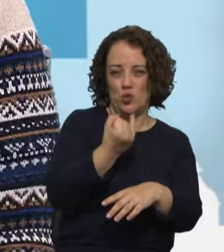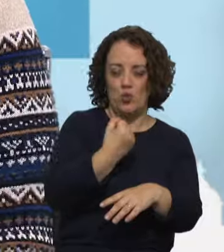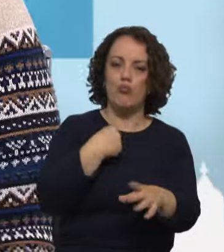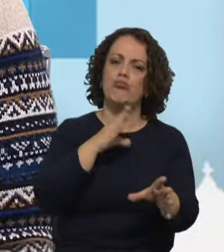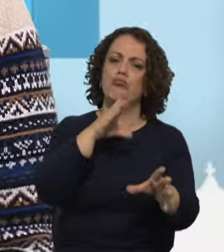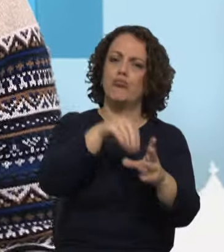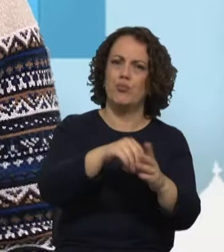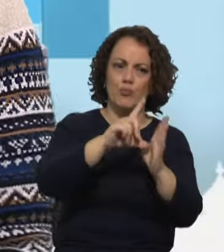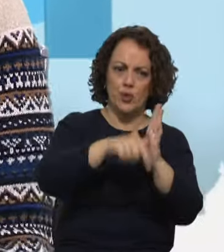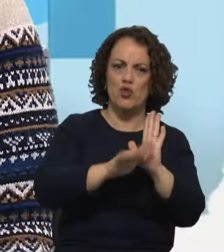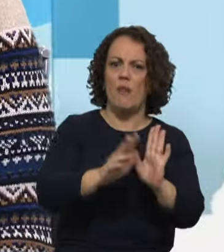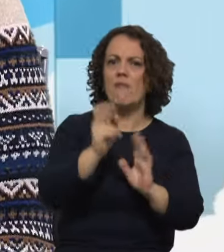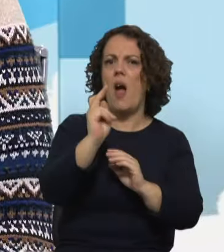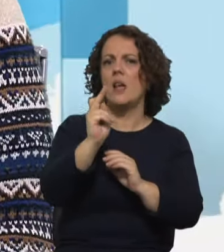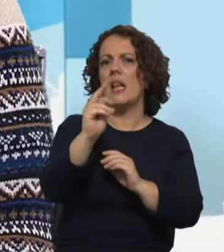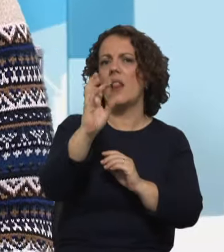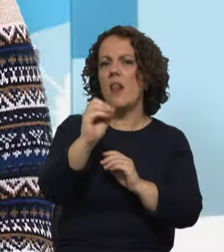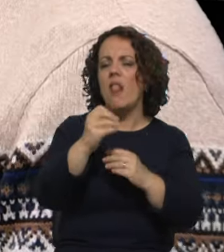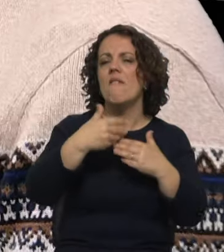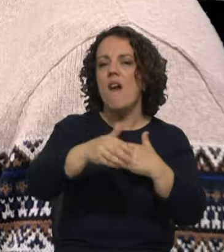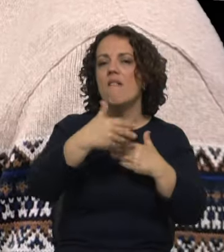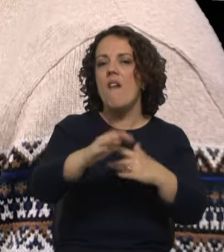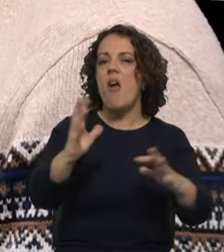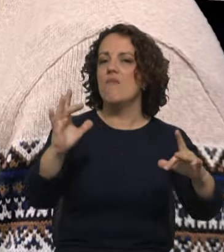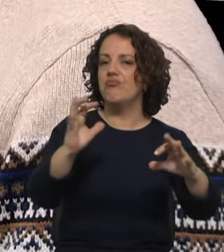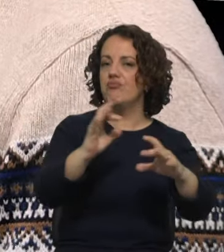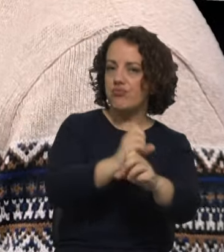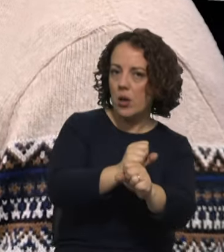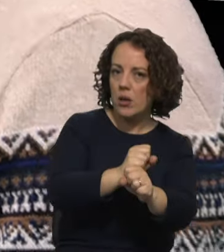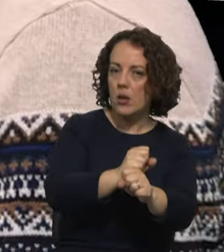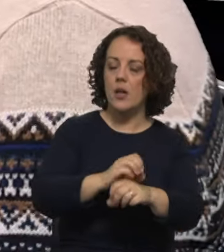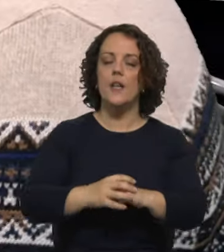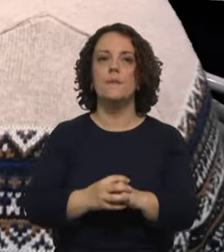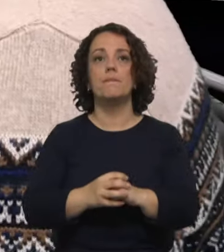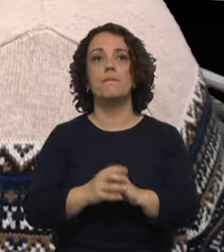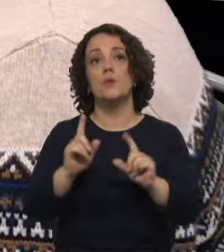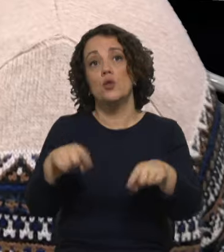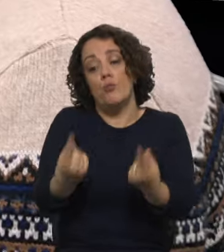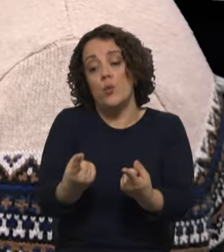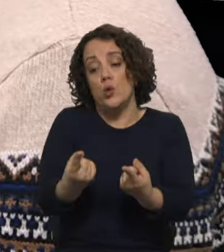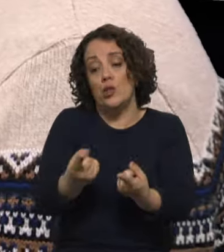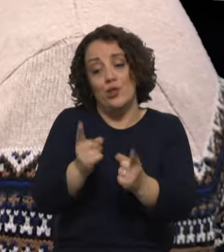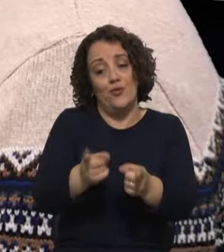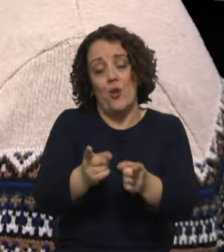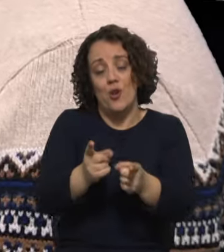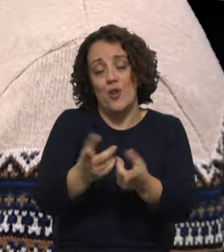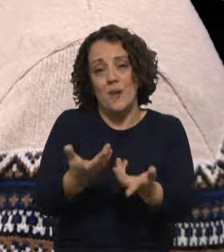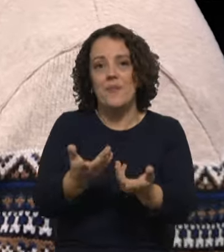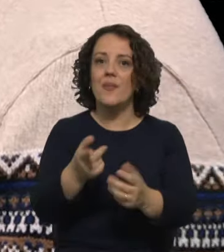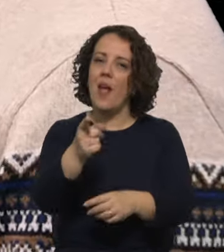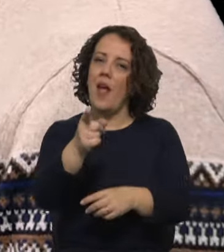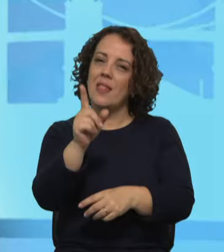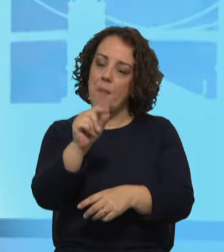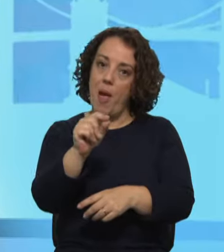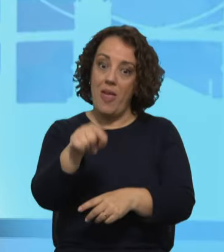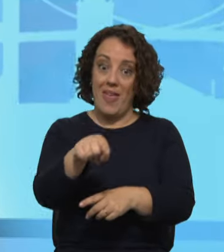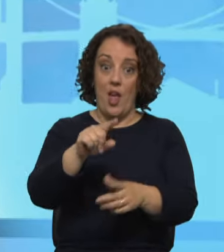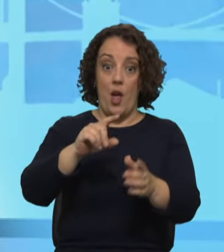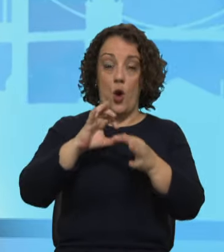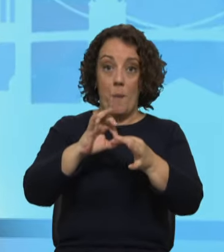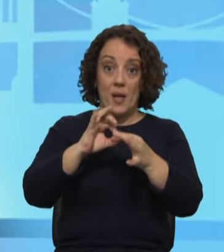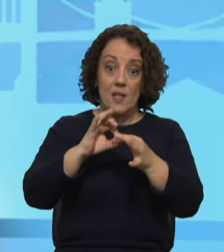30 anos e que estavam na na fase de feixo eh e e e pronto e acho que foi foi e foi um bocadinho a cooperação para o desenvolvimento